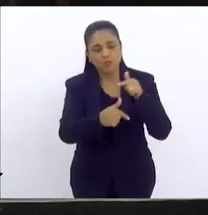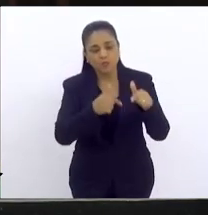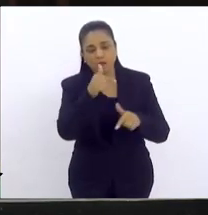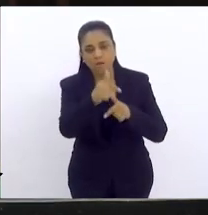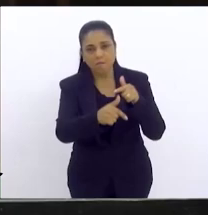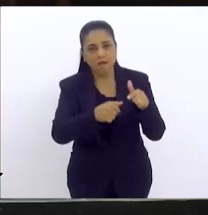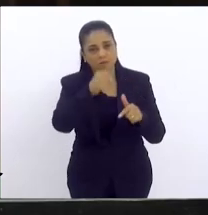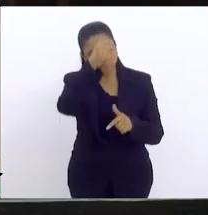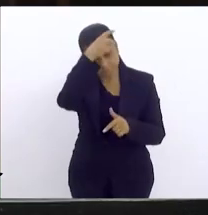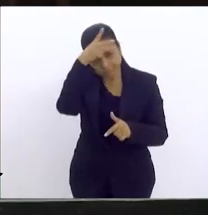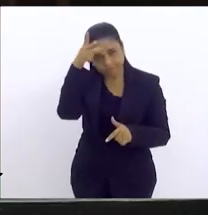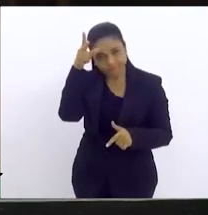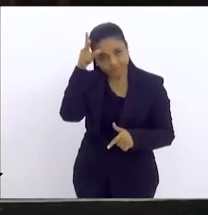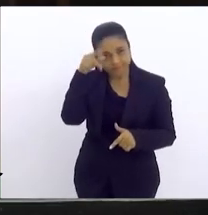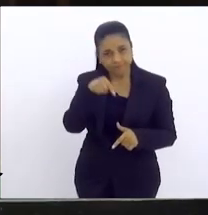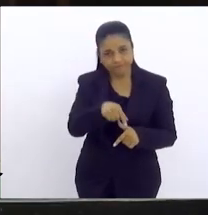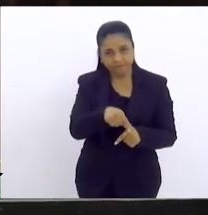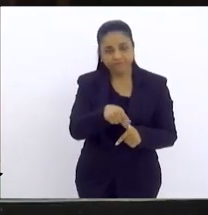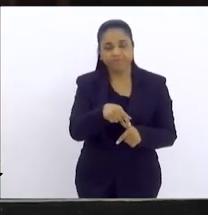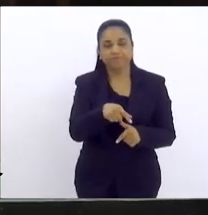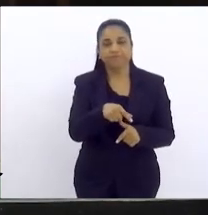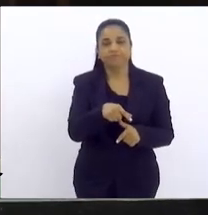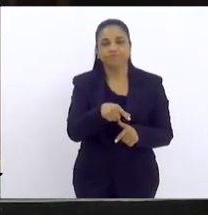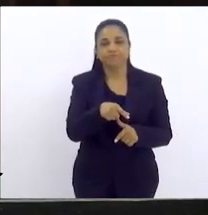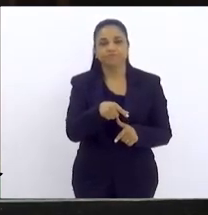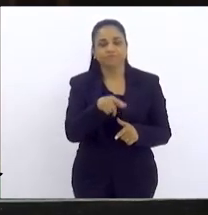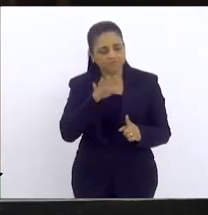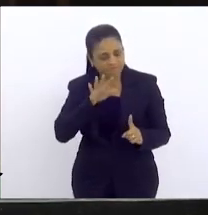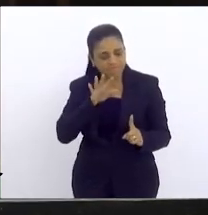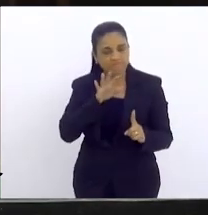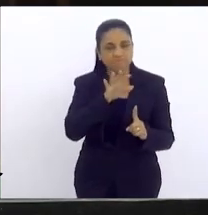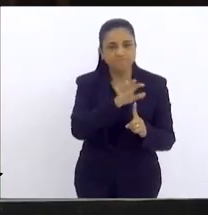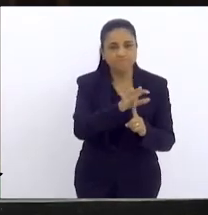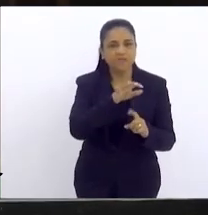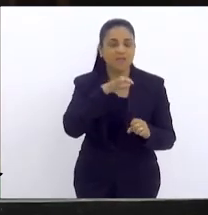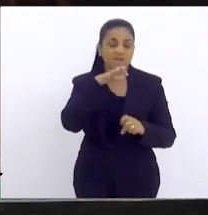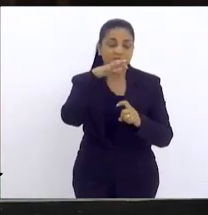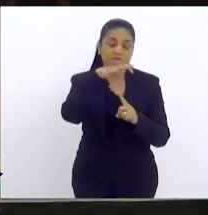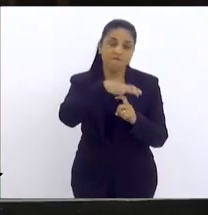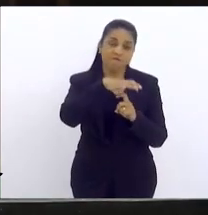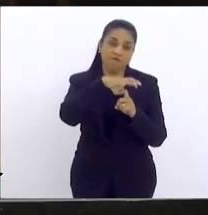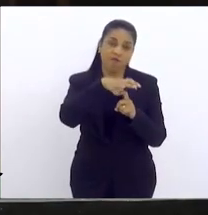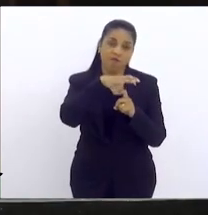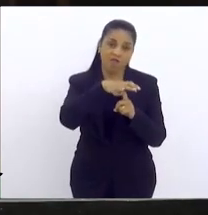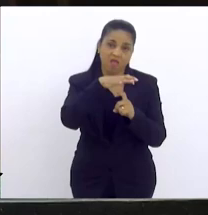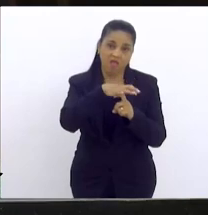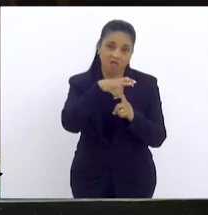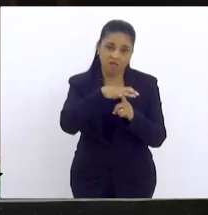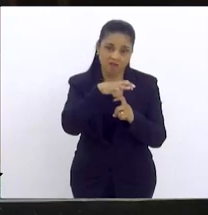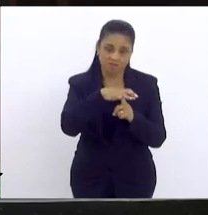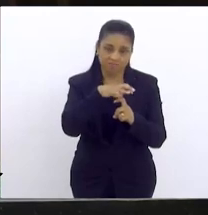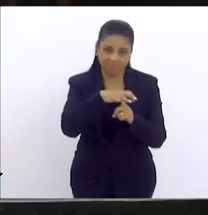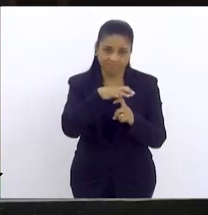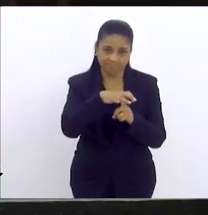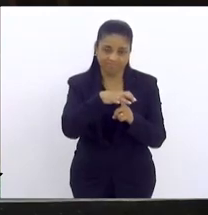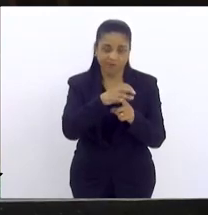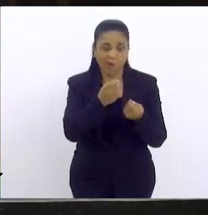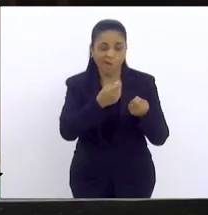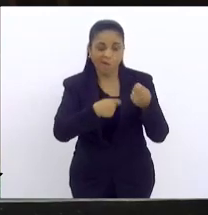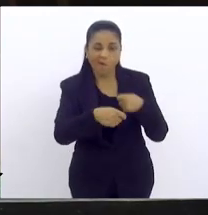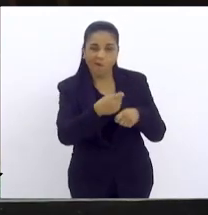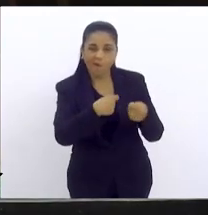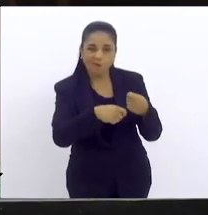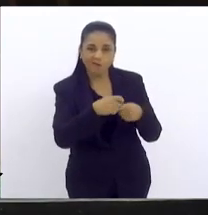municipalidade no que se refere a repressão ali de feiras que acabam comercializando